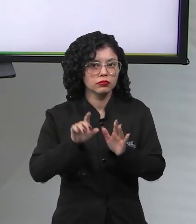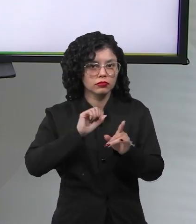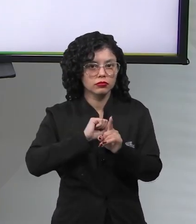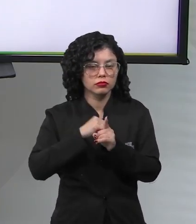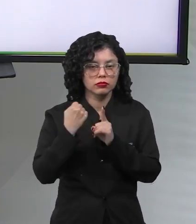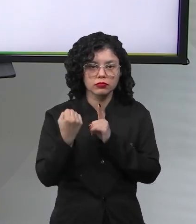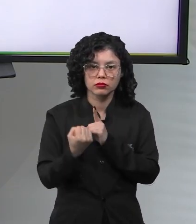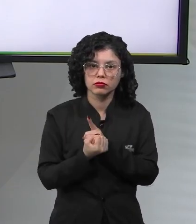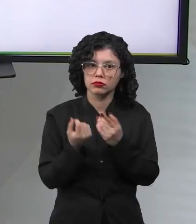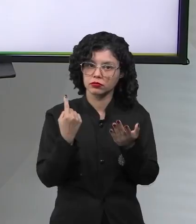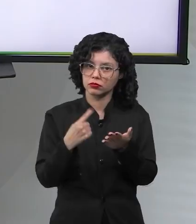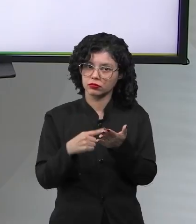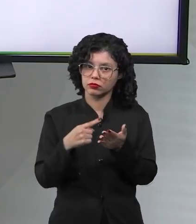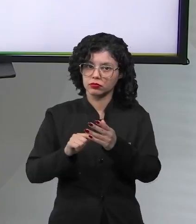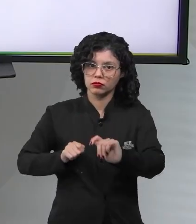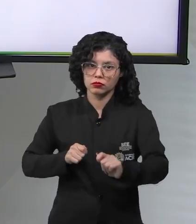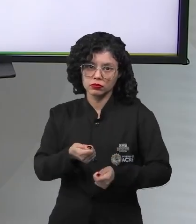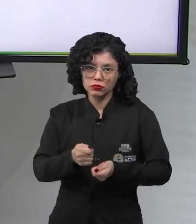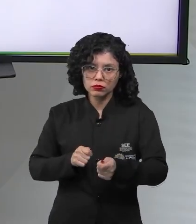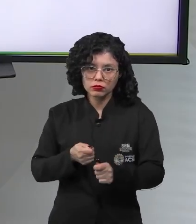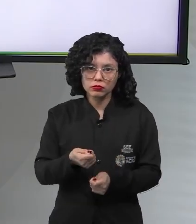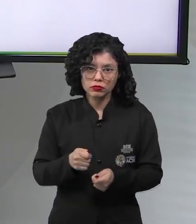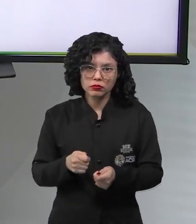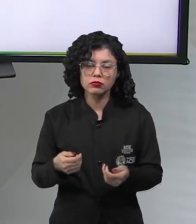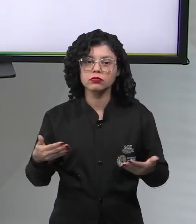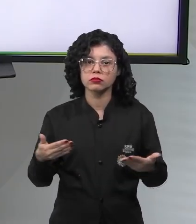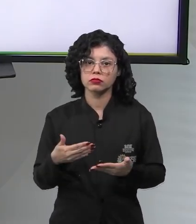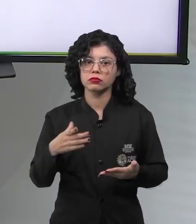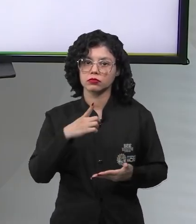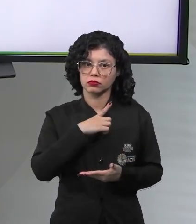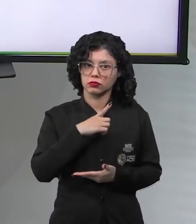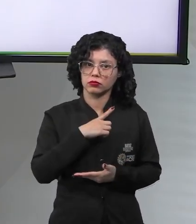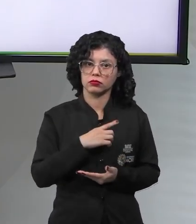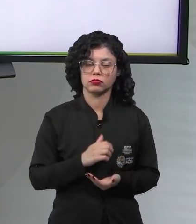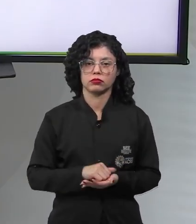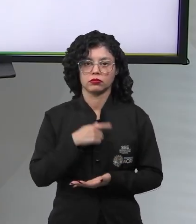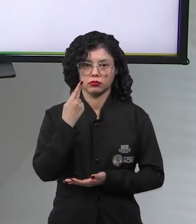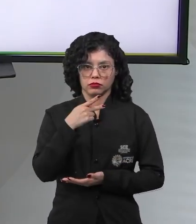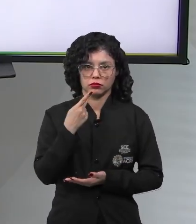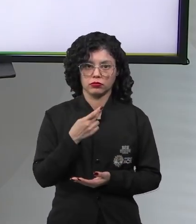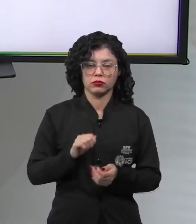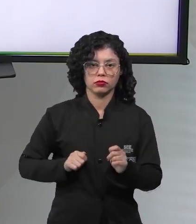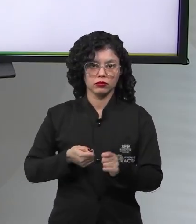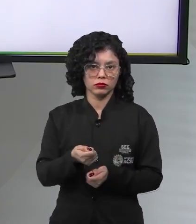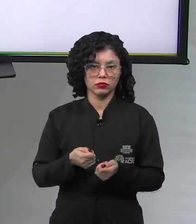diante das condições de dominação até então existentes, e quando eu falo da